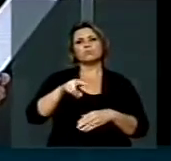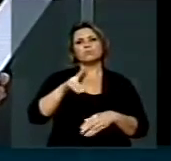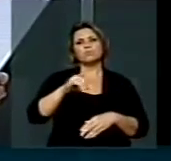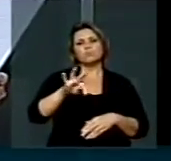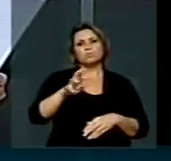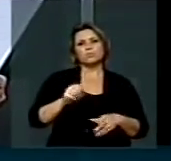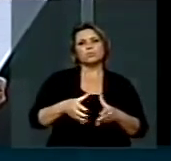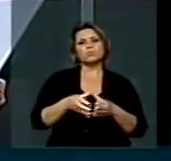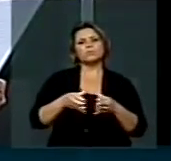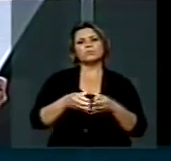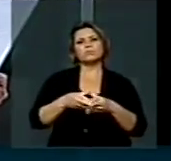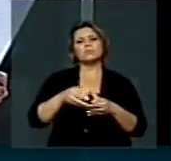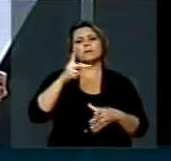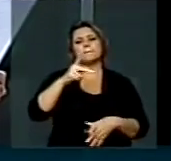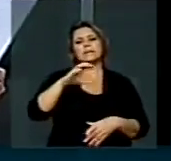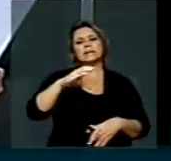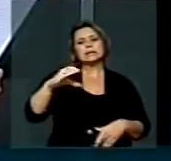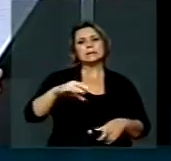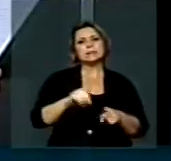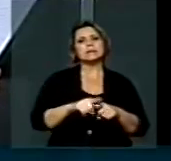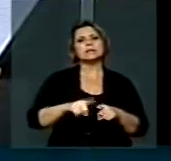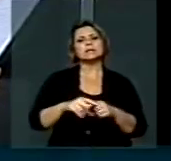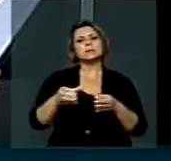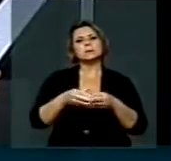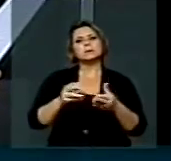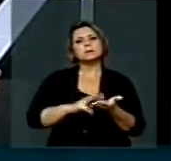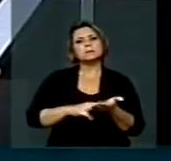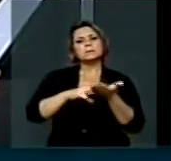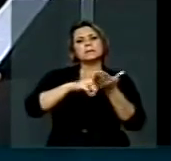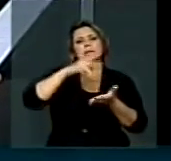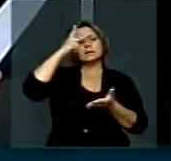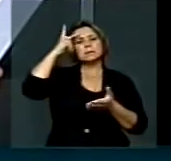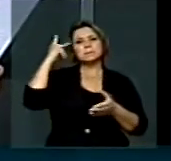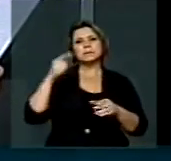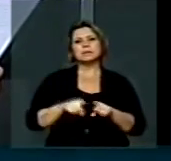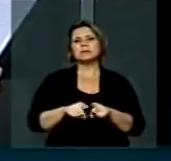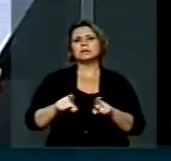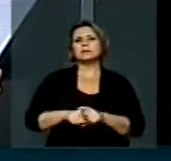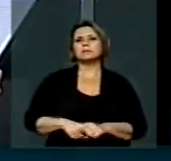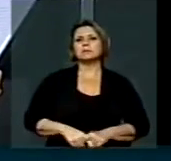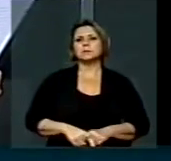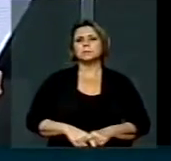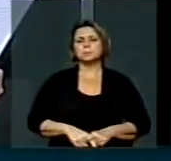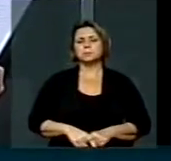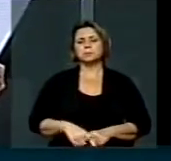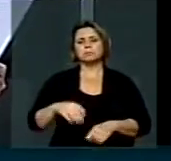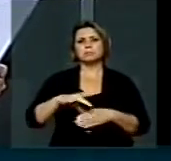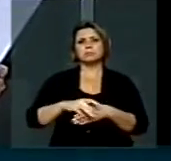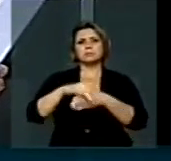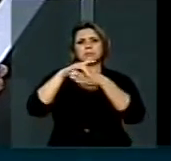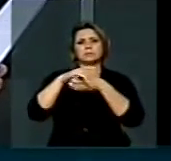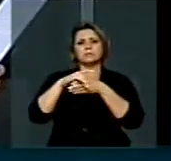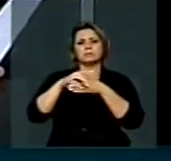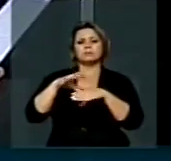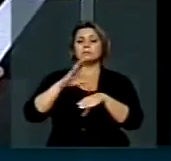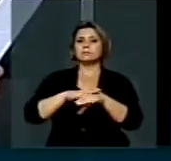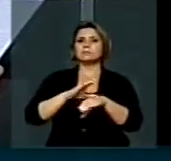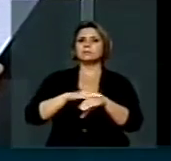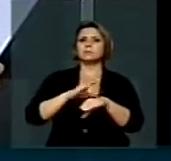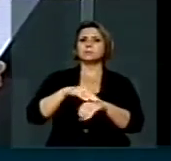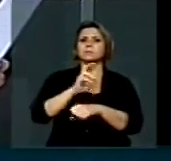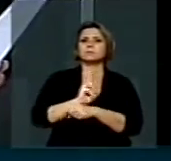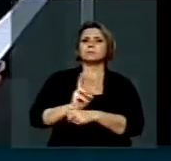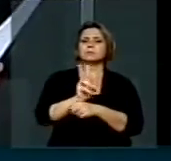Comunista Chinês, o PCC, os então membros do Partido Nacionalista e seu líder, que naquele momento